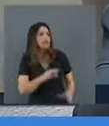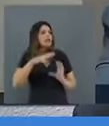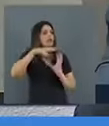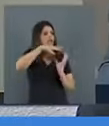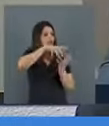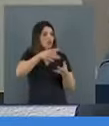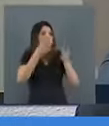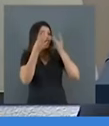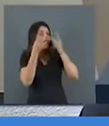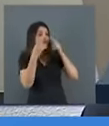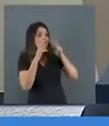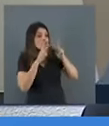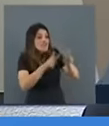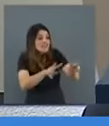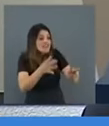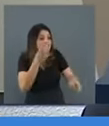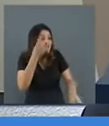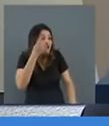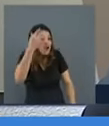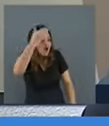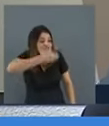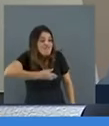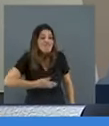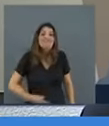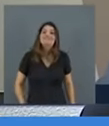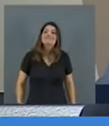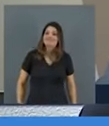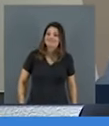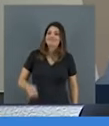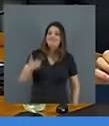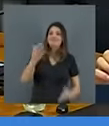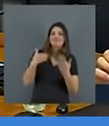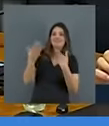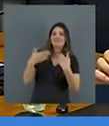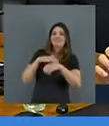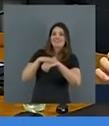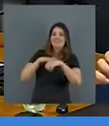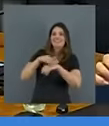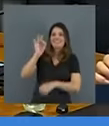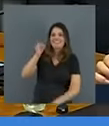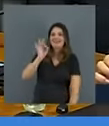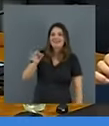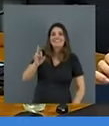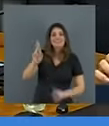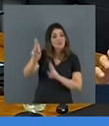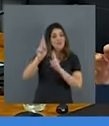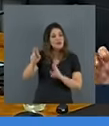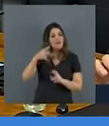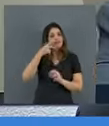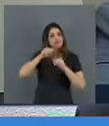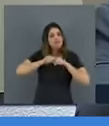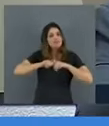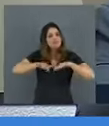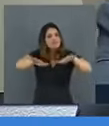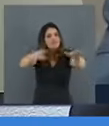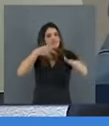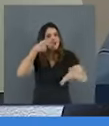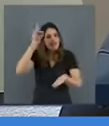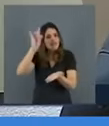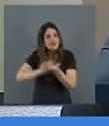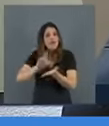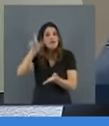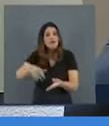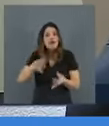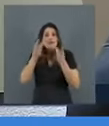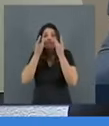vi. Então, nós temos esse diálogo e eu espero que isso seja difundido, esta verdade, por quem